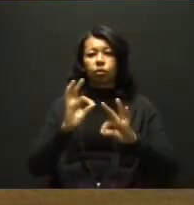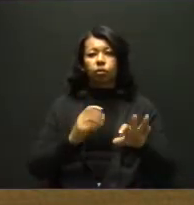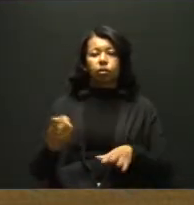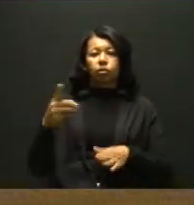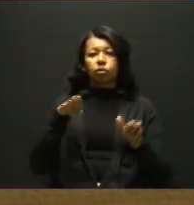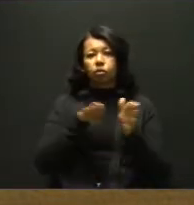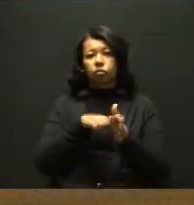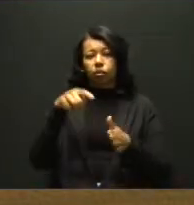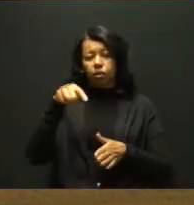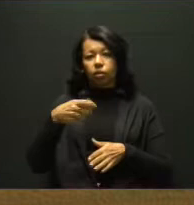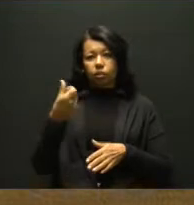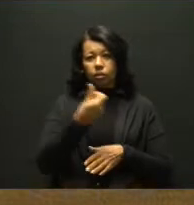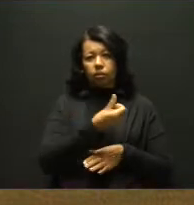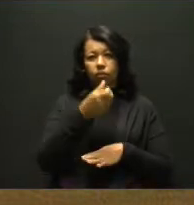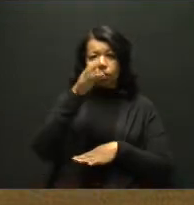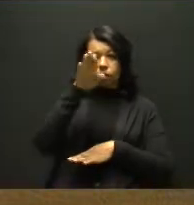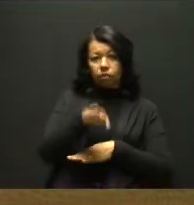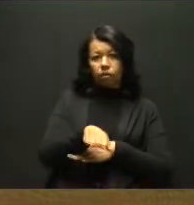na tarde